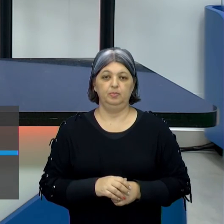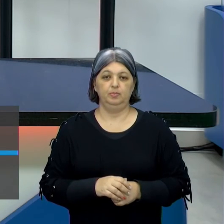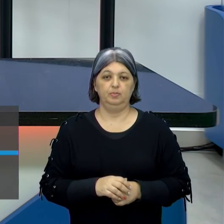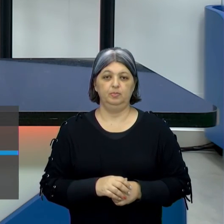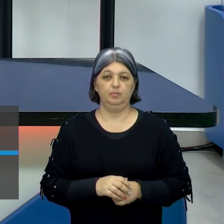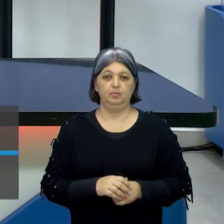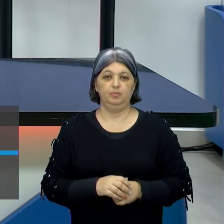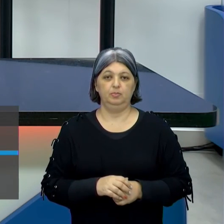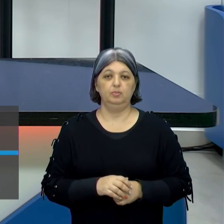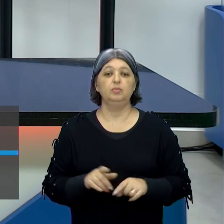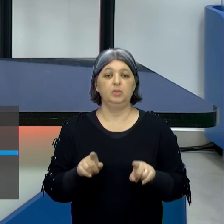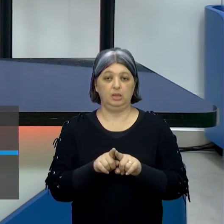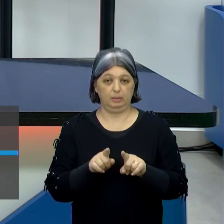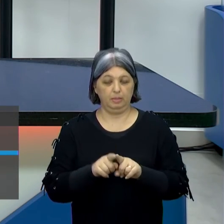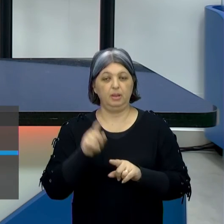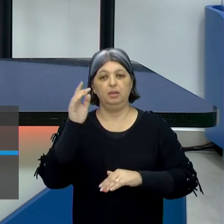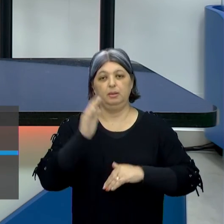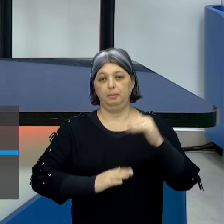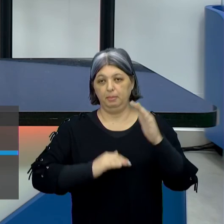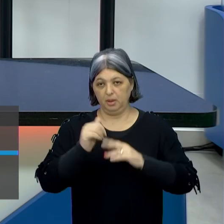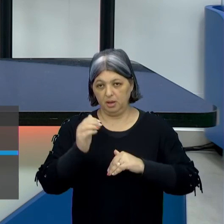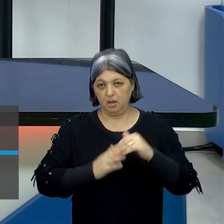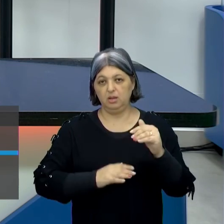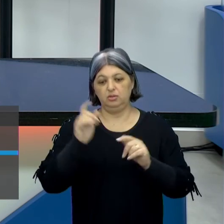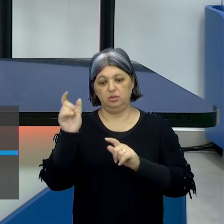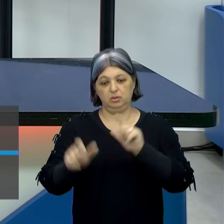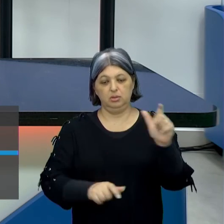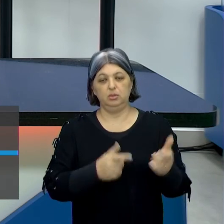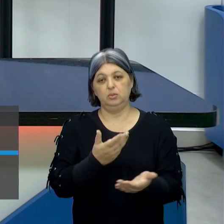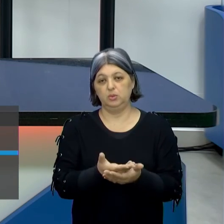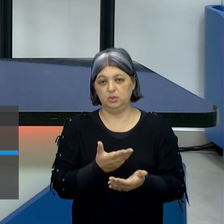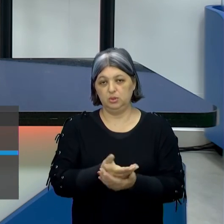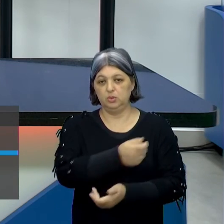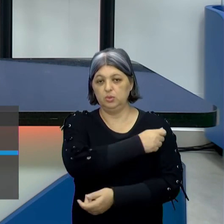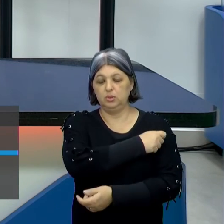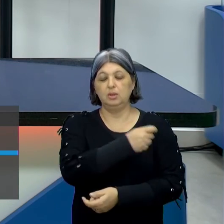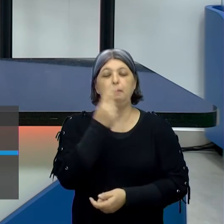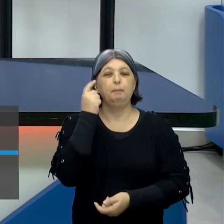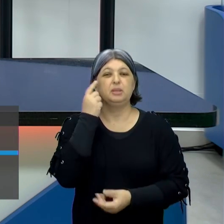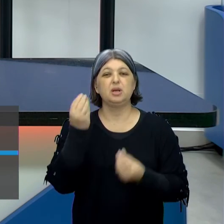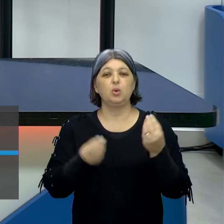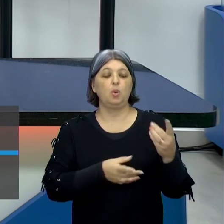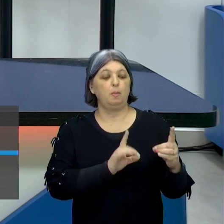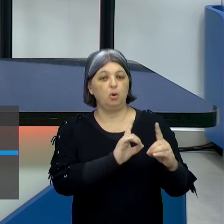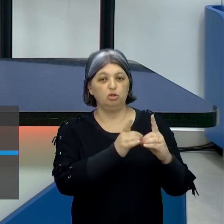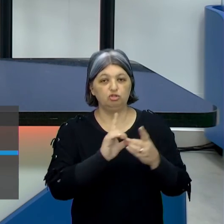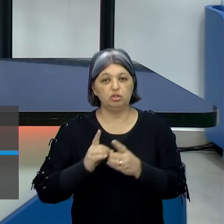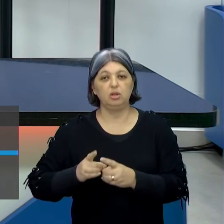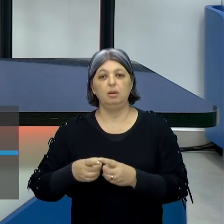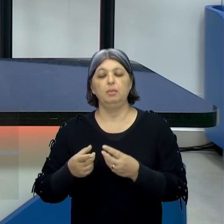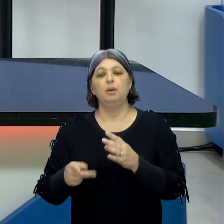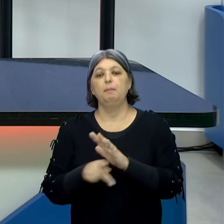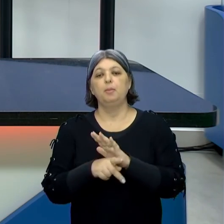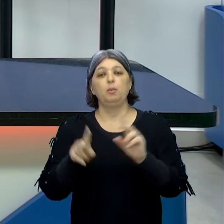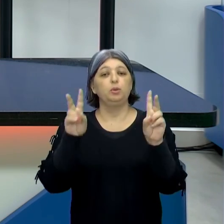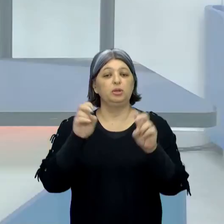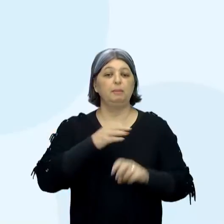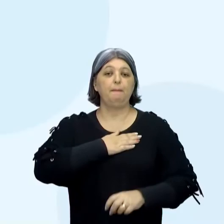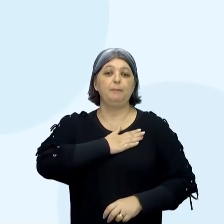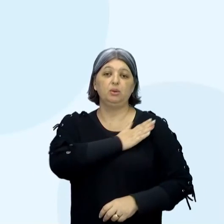Vão aí então para a prática dos nossos estudantes, né? Vocês vão pensar nessas dinâmicas de preconceito